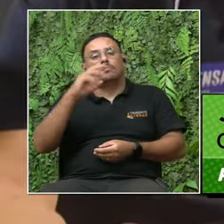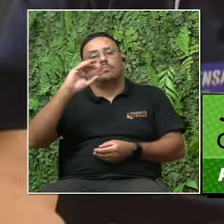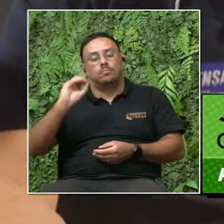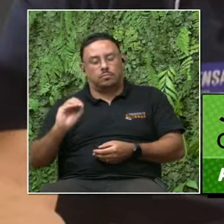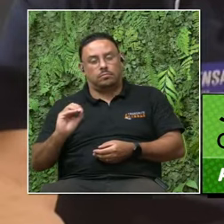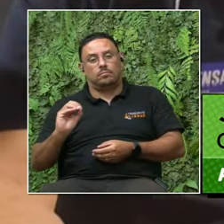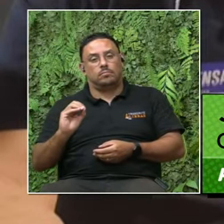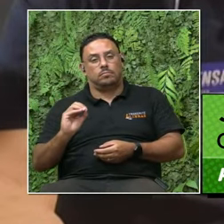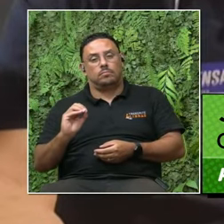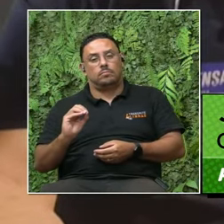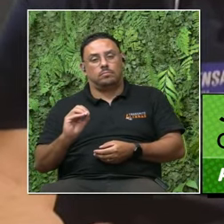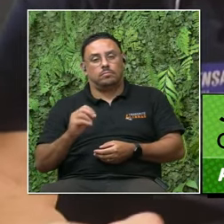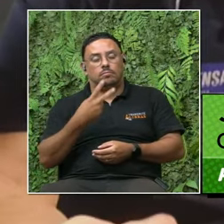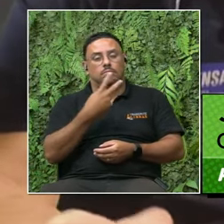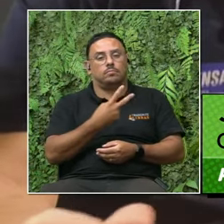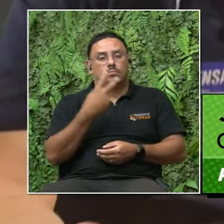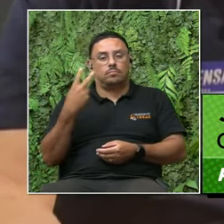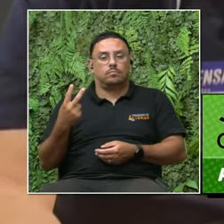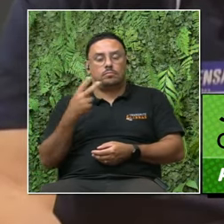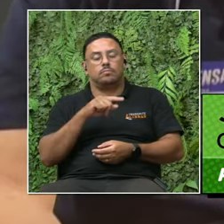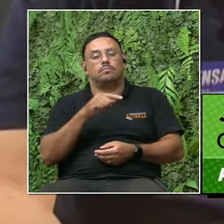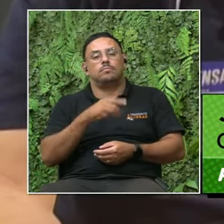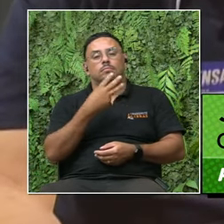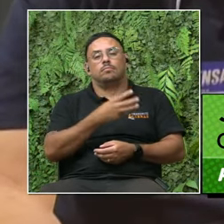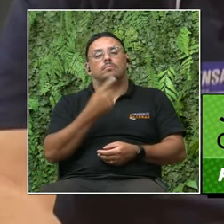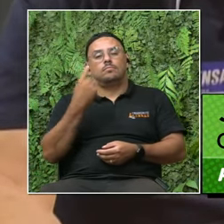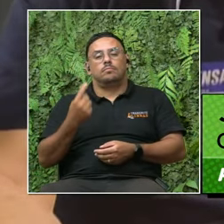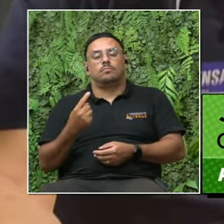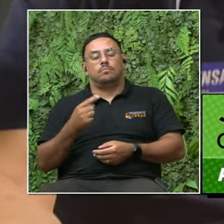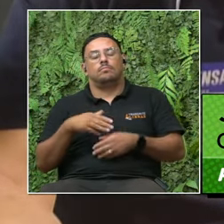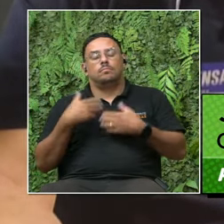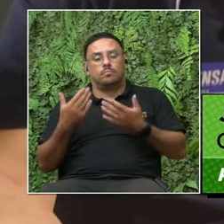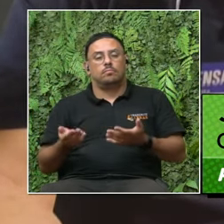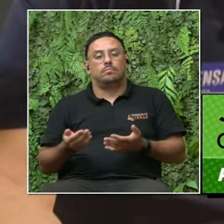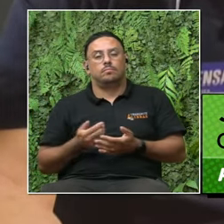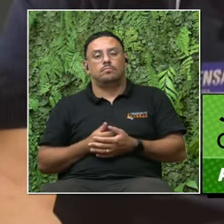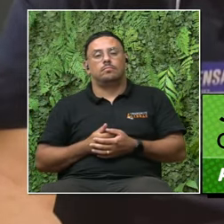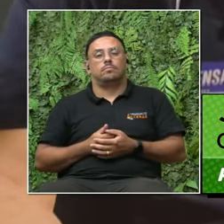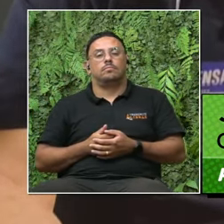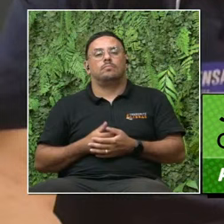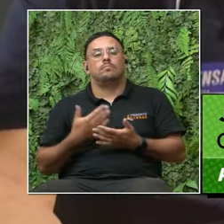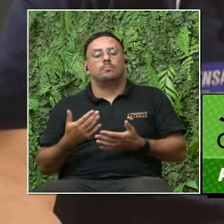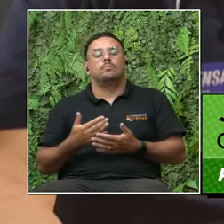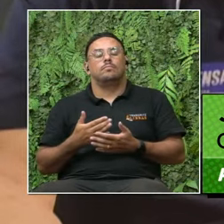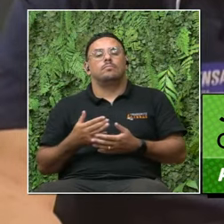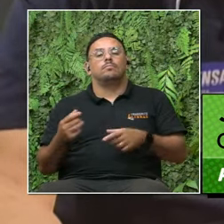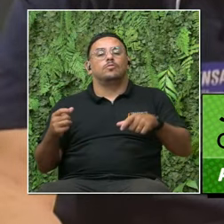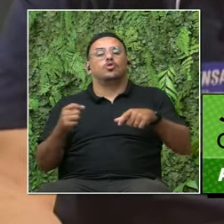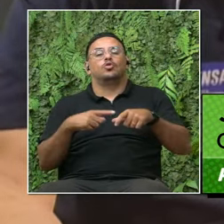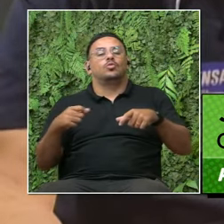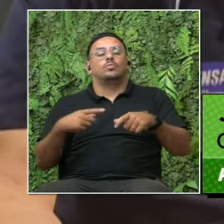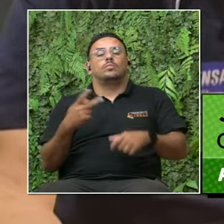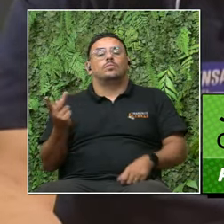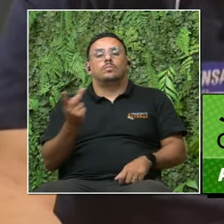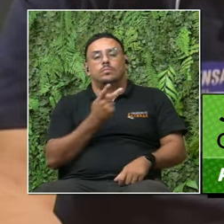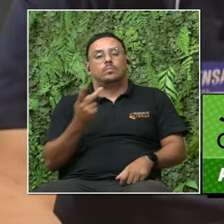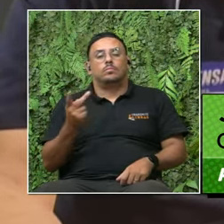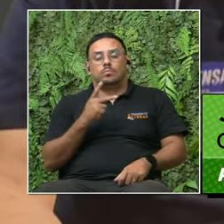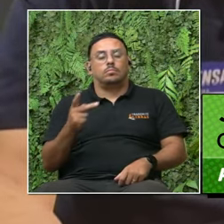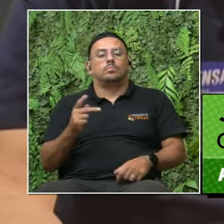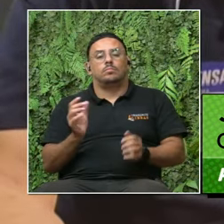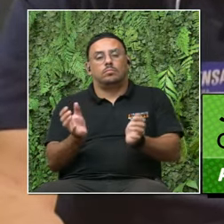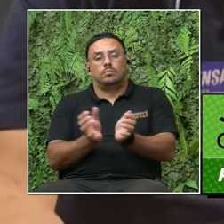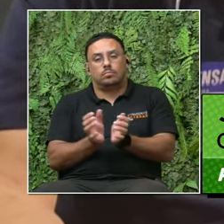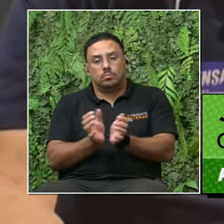arena MRV 2 a 2 e 3 a 1 hoje então até mesmo na questão do saldo de gols os dois times